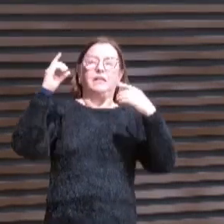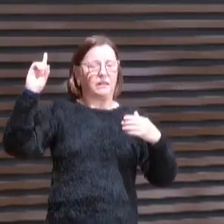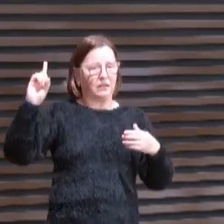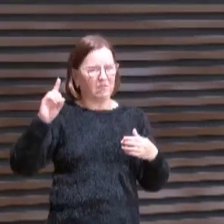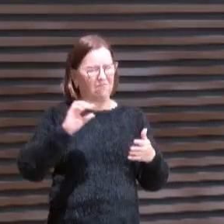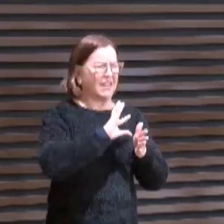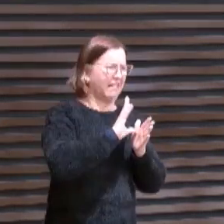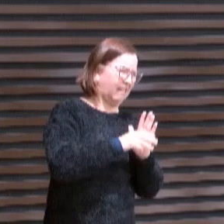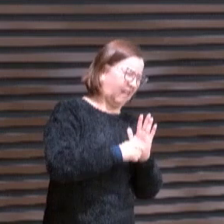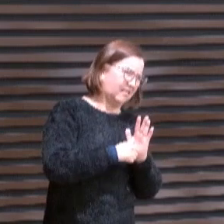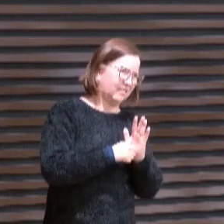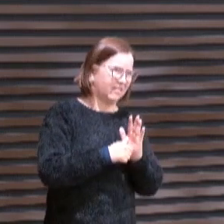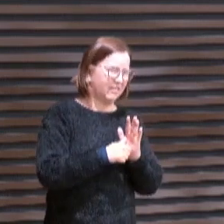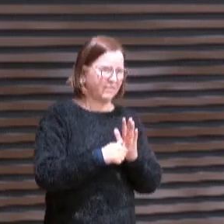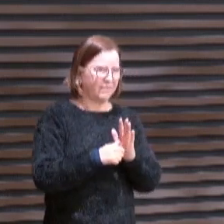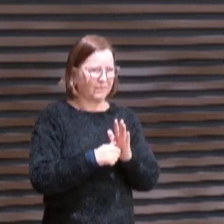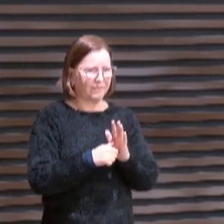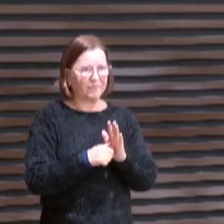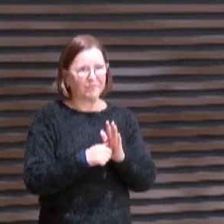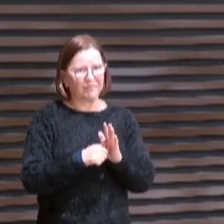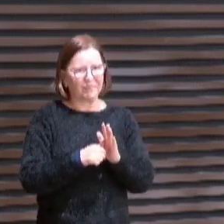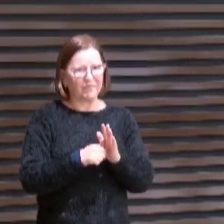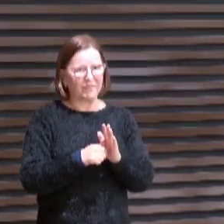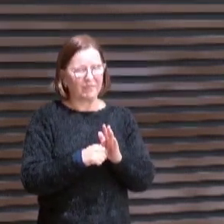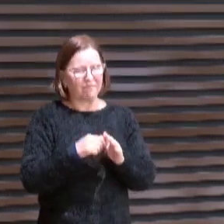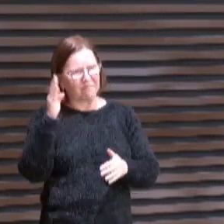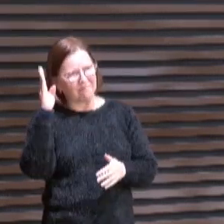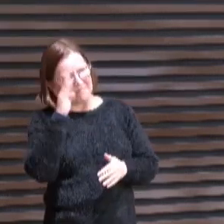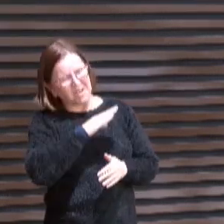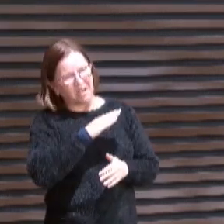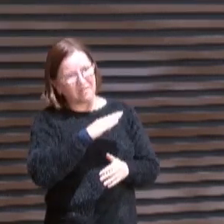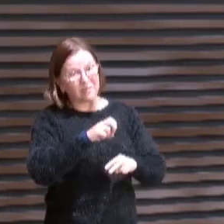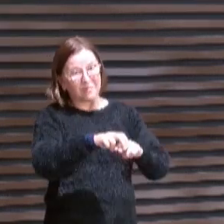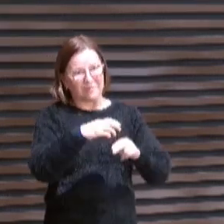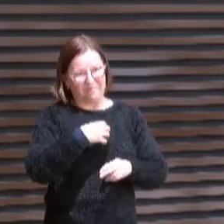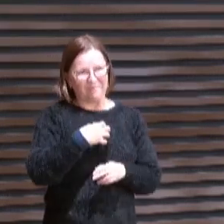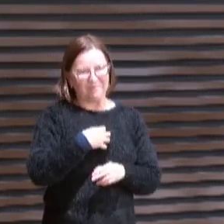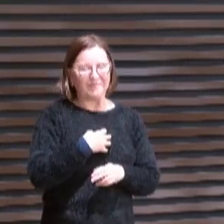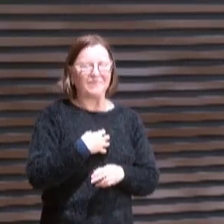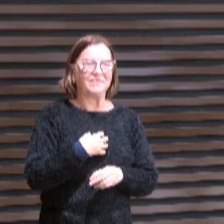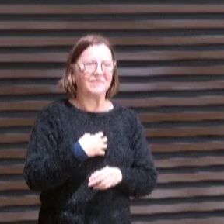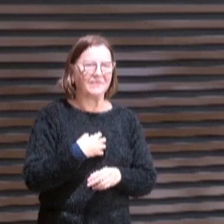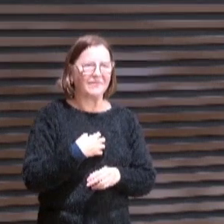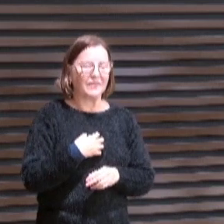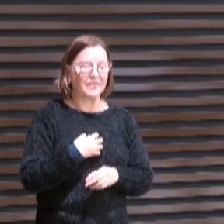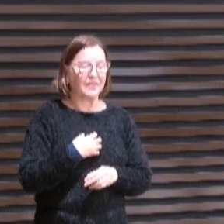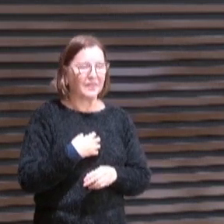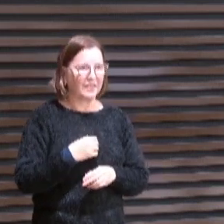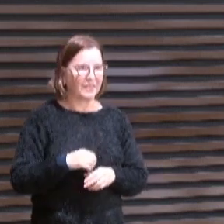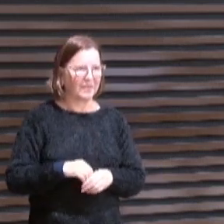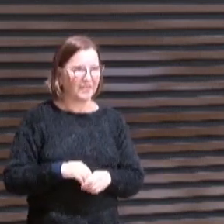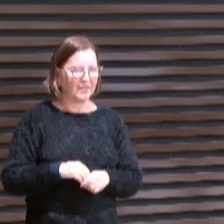salteadores, nós somos bandidos essenciais, nós somos perversos por natureza. Hoje eu falando lá